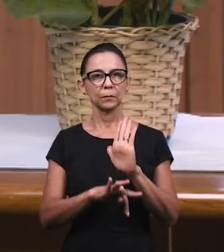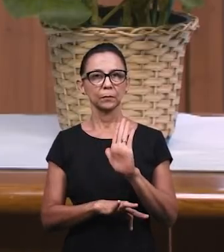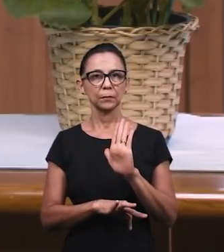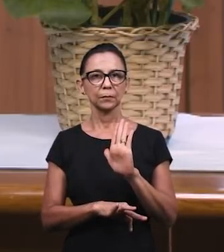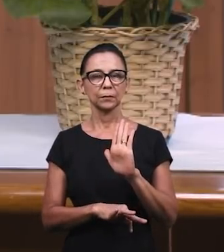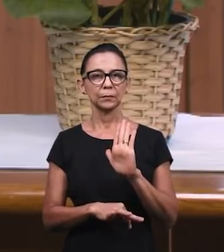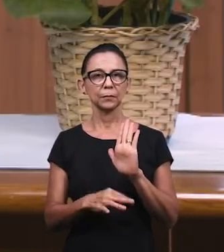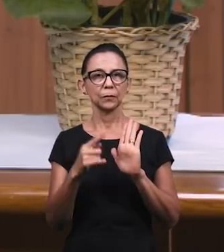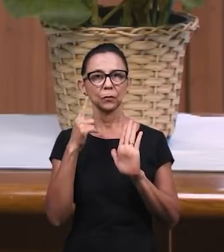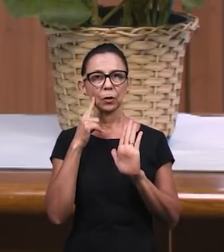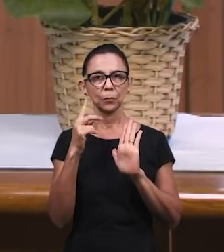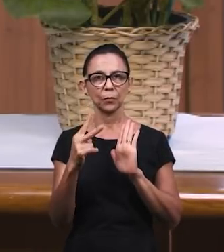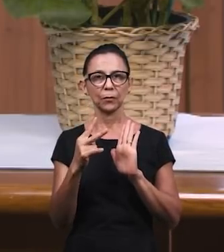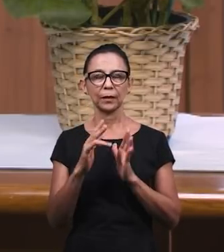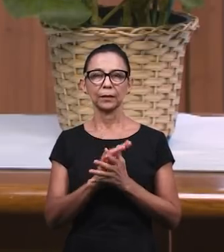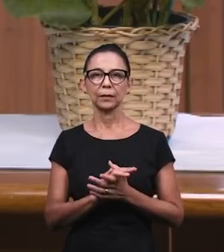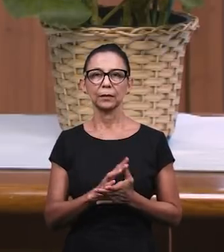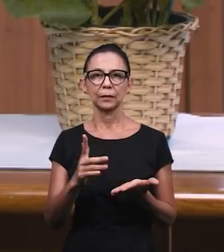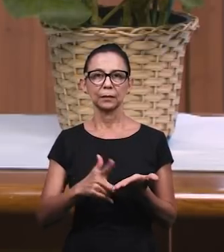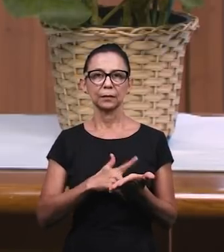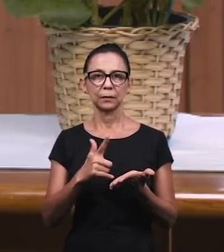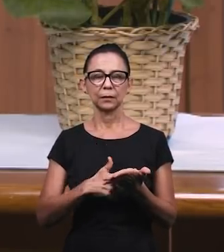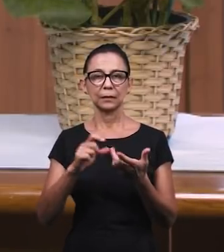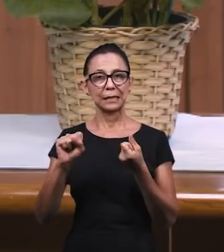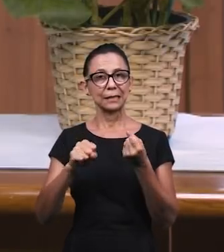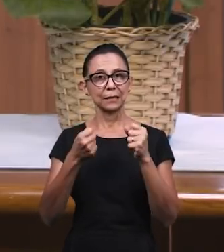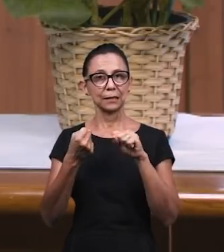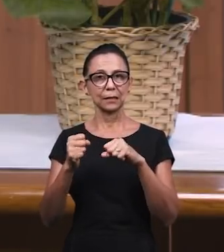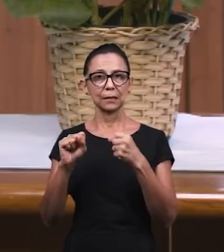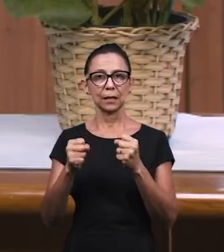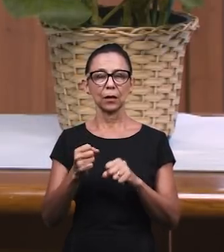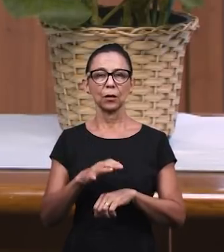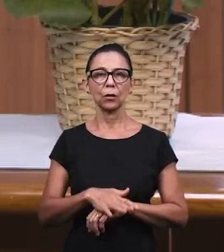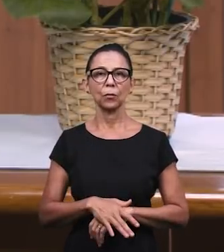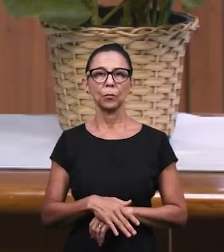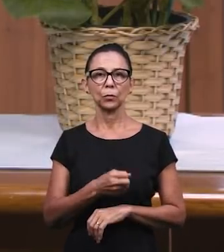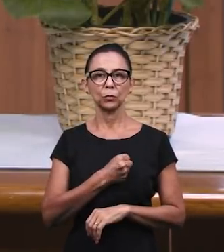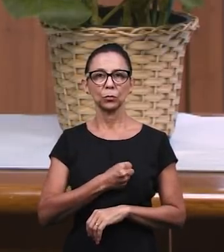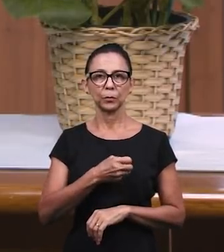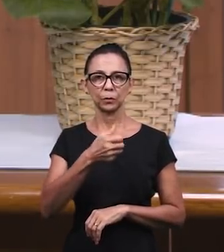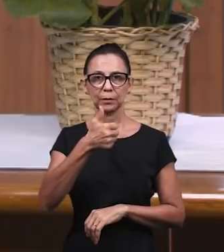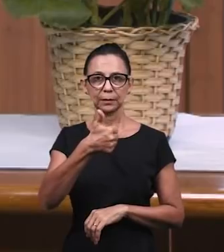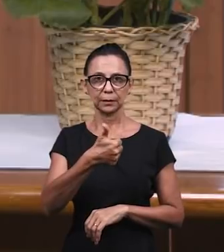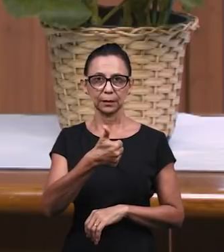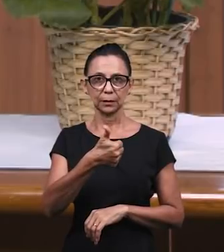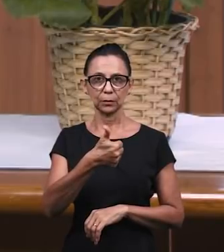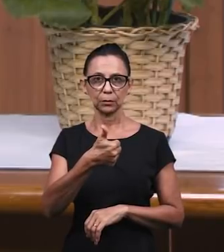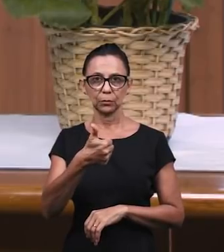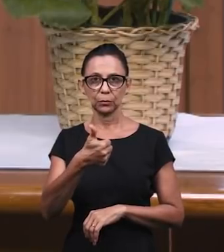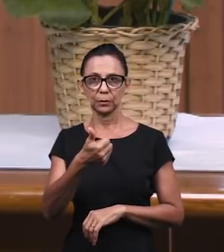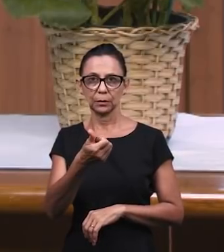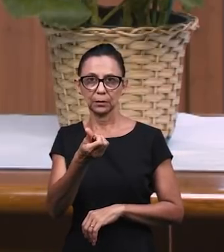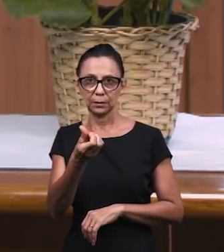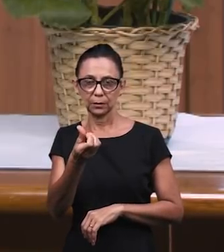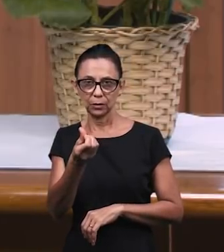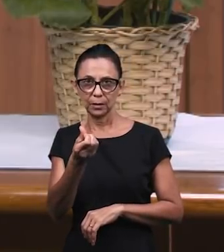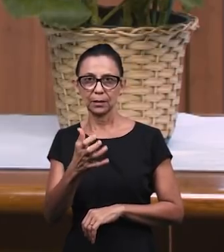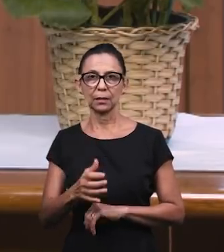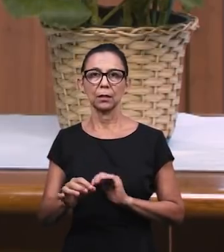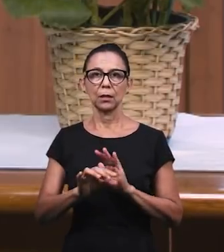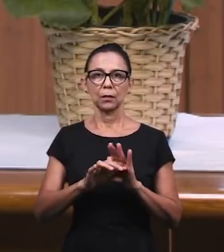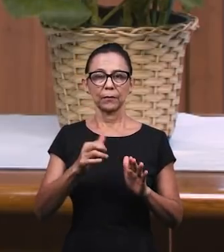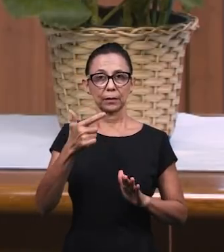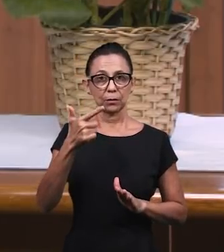do Senhor que se encontra no livro dos Salmos. Nós vamos ler o Salmo de número 116, o verso